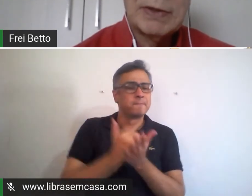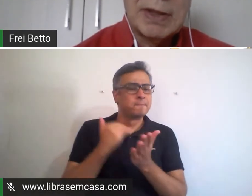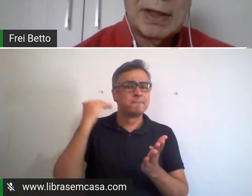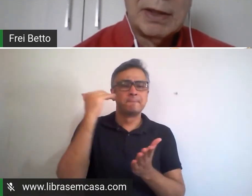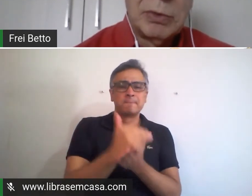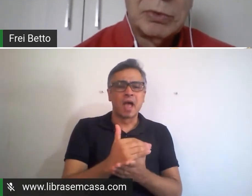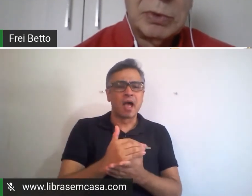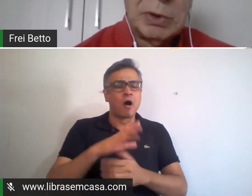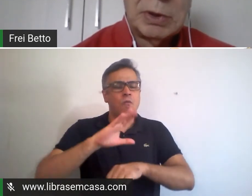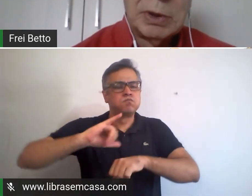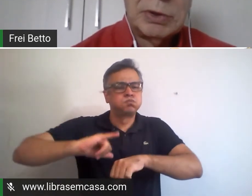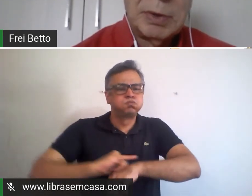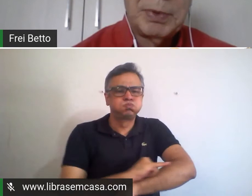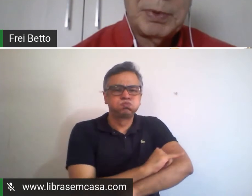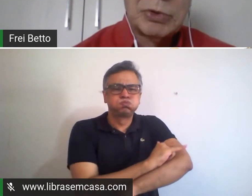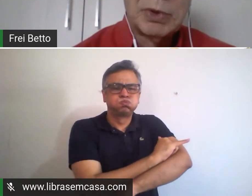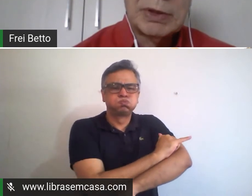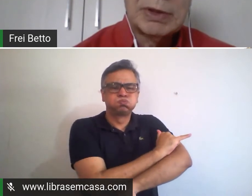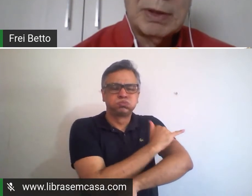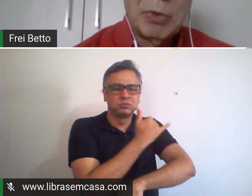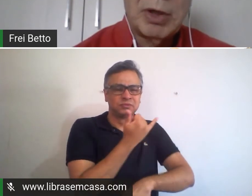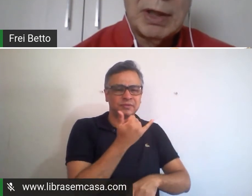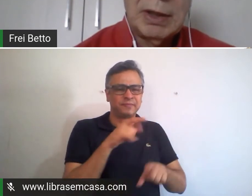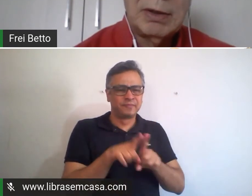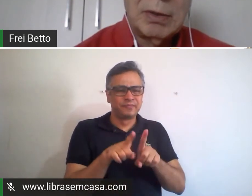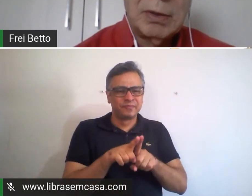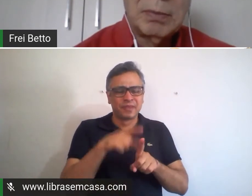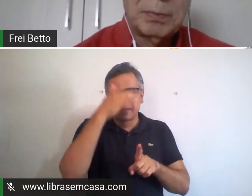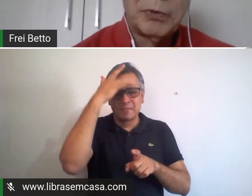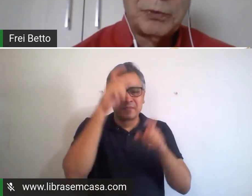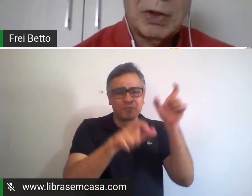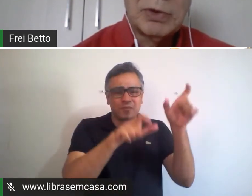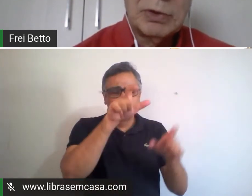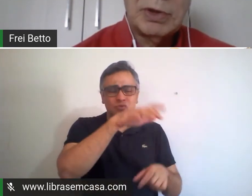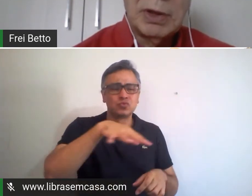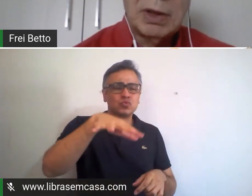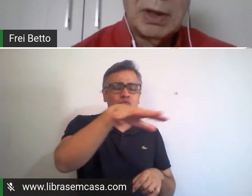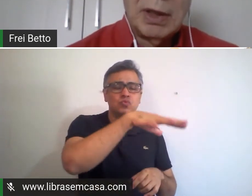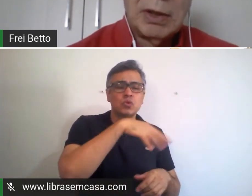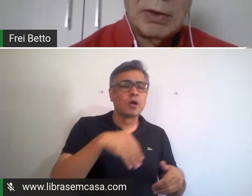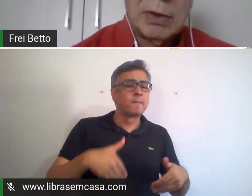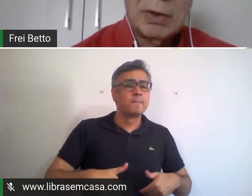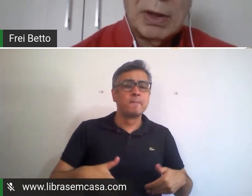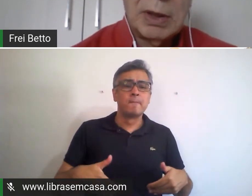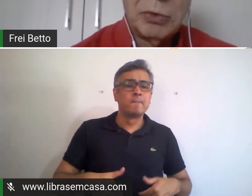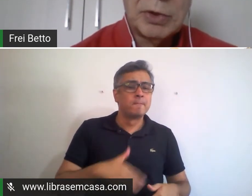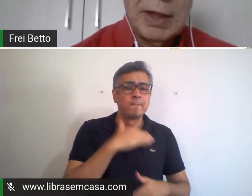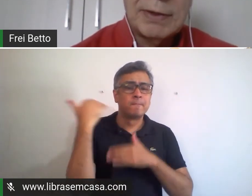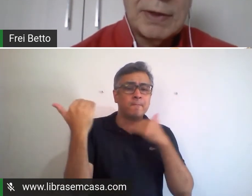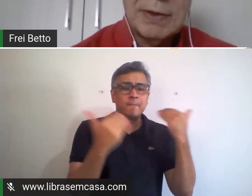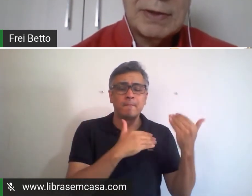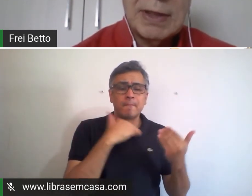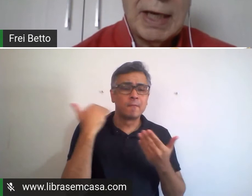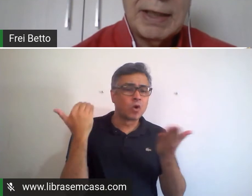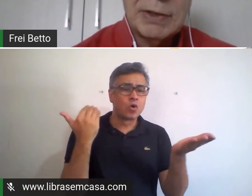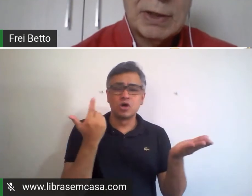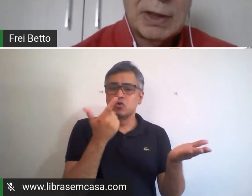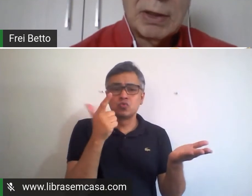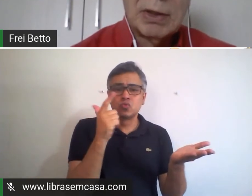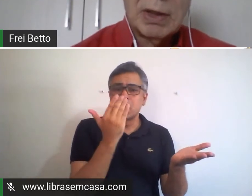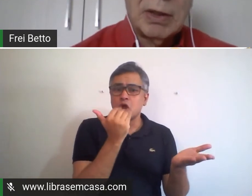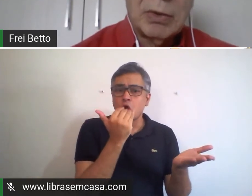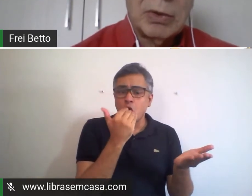esse escândalo de pessoas que morrem por falta de nutrientes